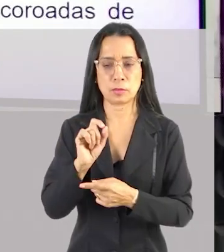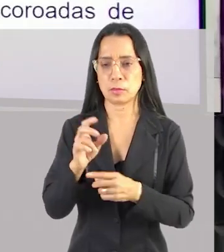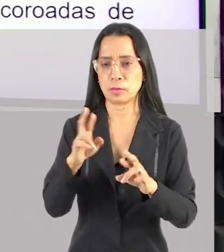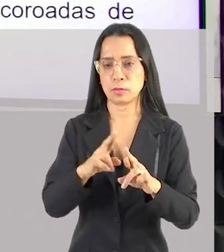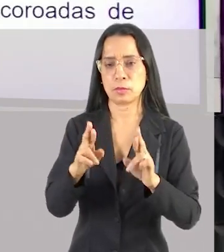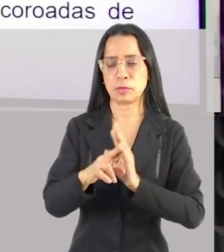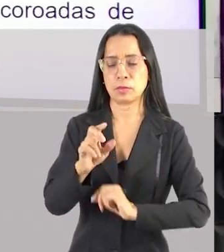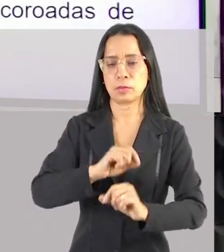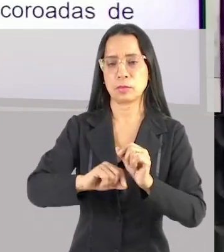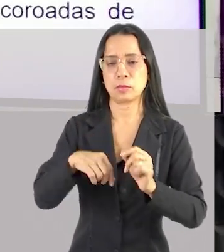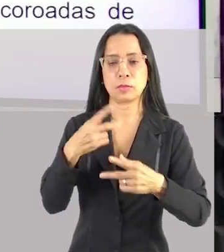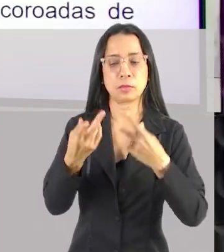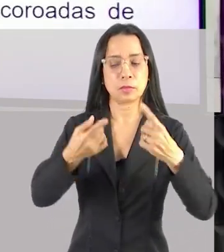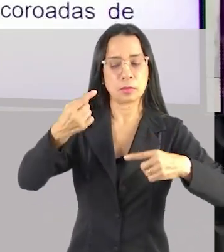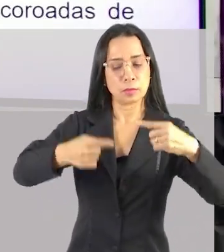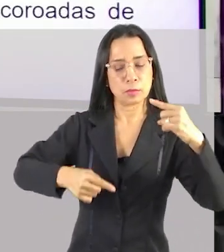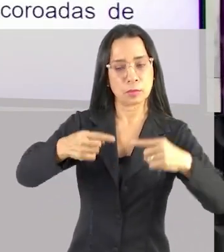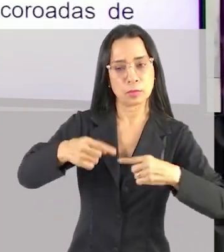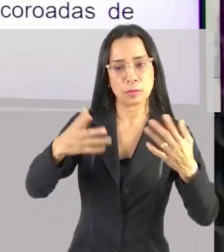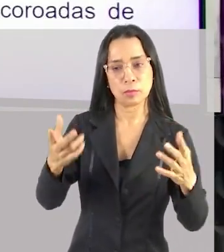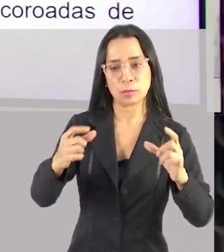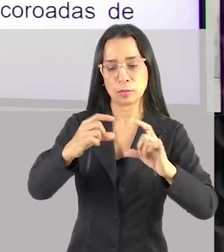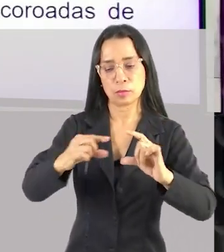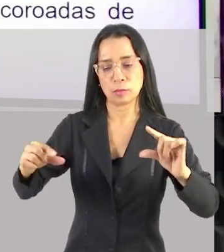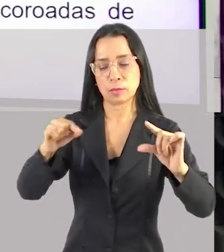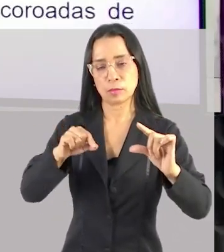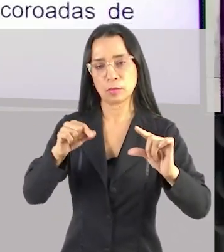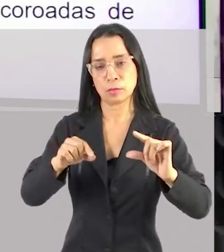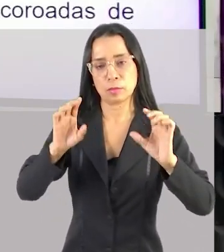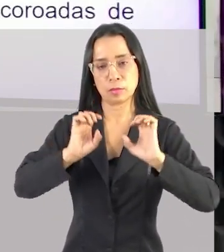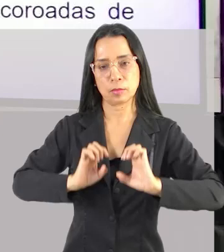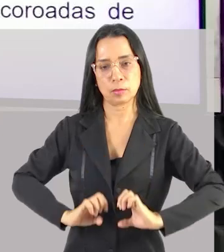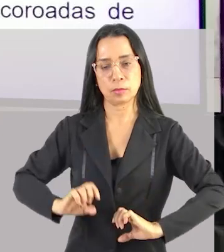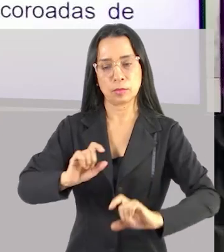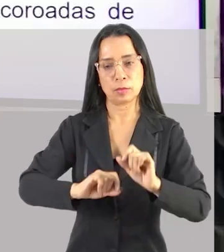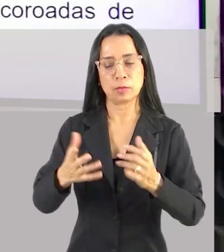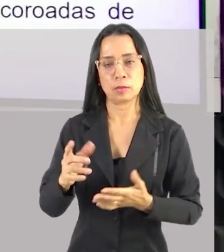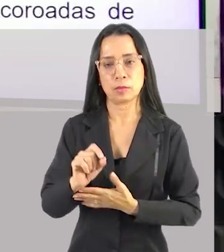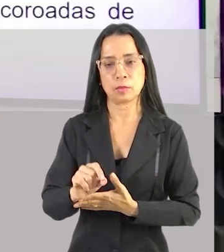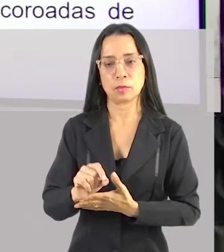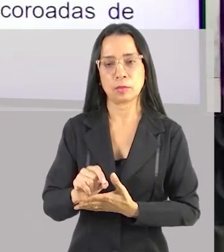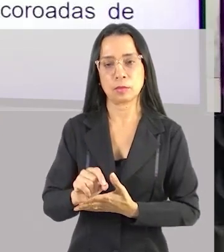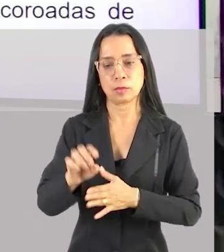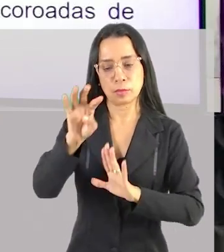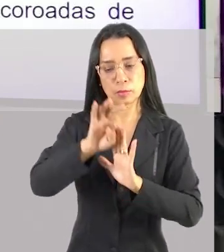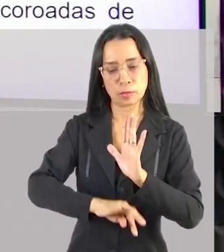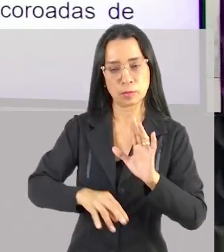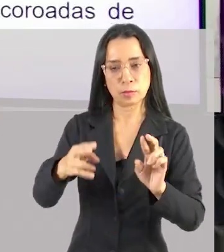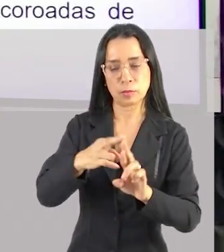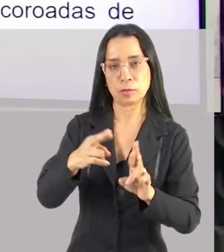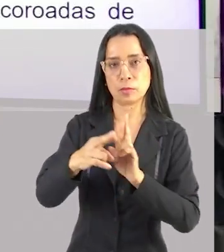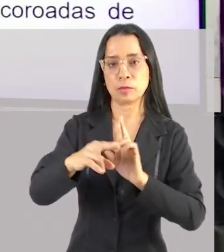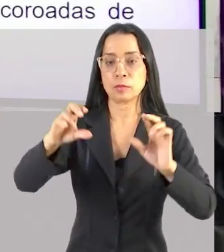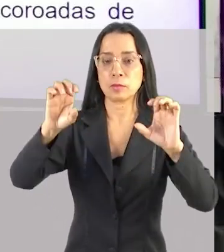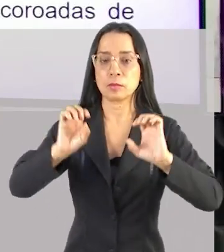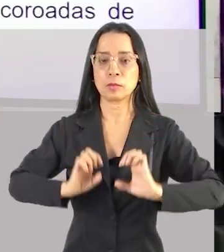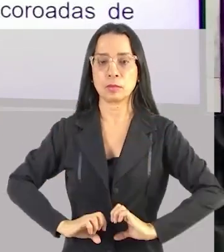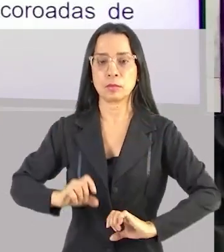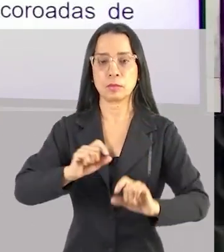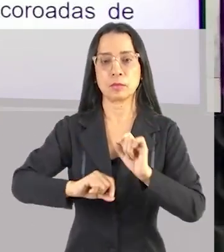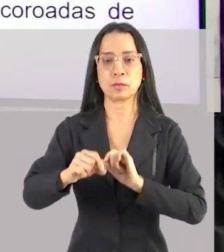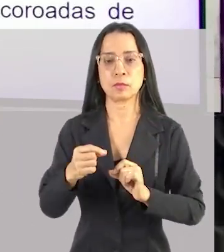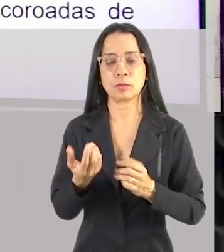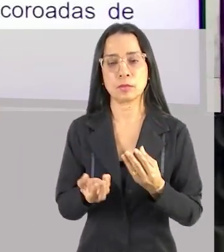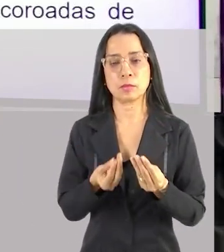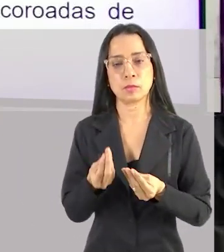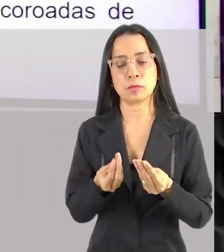esse fragmento da questão é um fragmento sobre a ética nicômaco, portanto é um texto sobre a ética. E a ética, né, ela está,